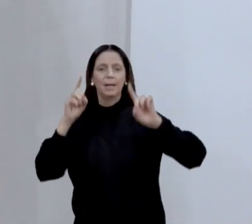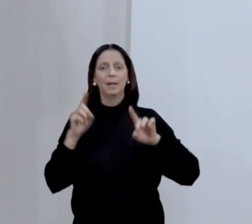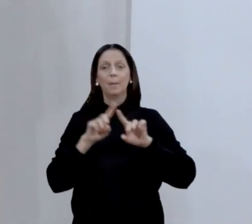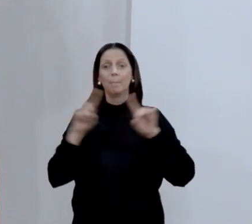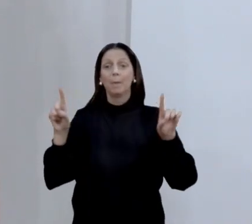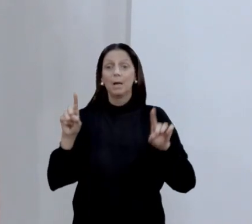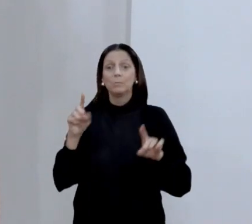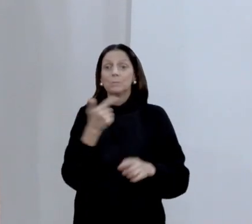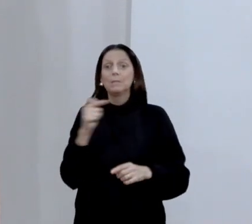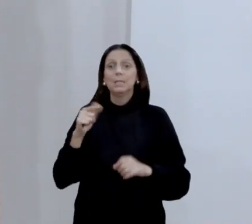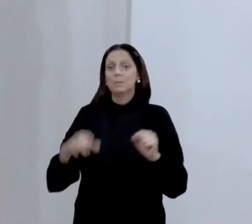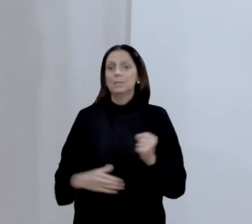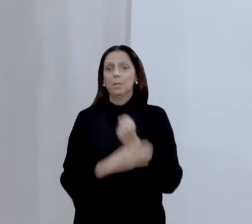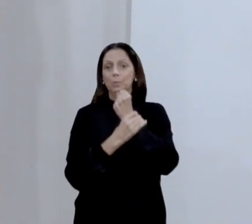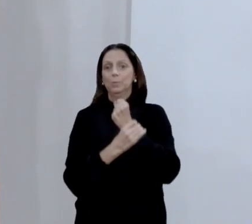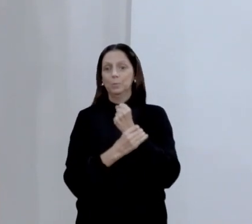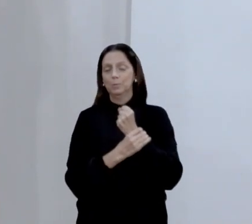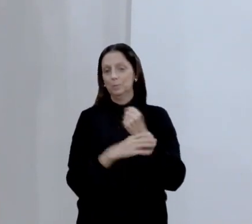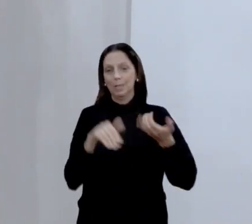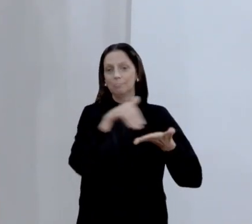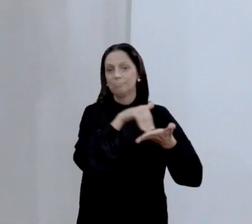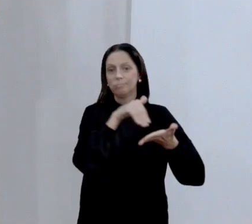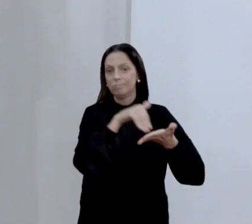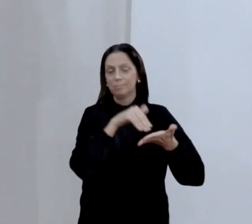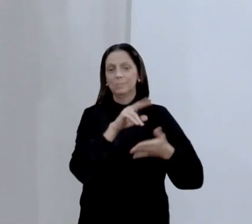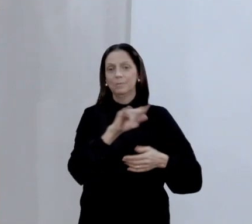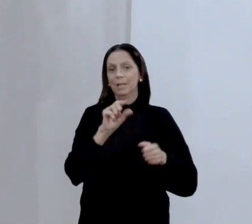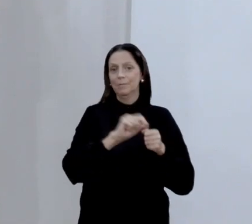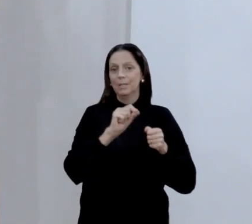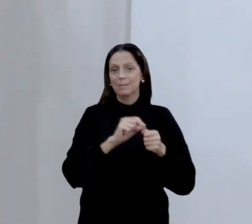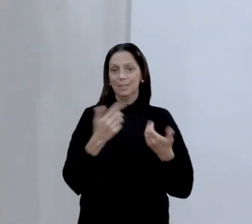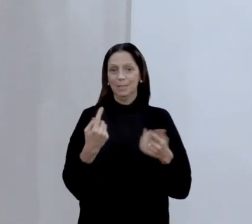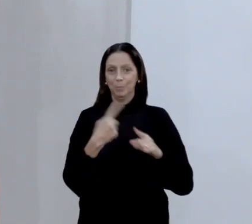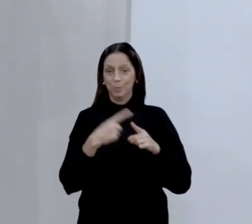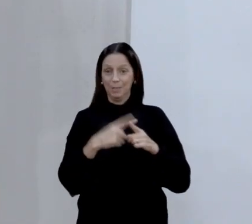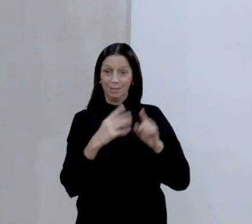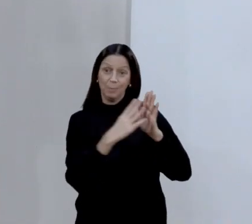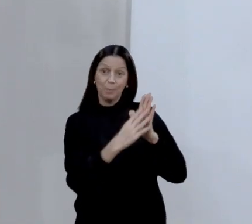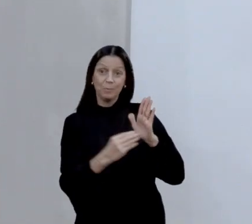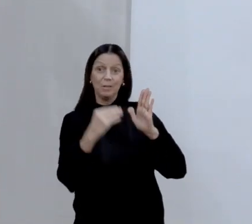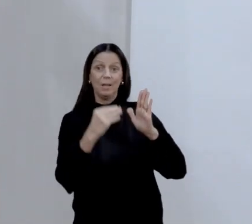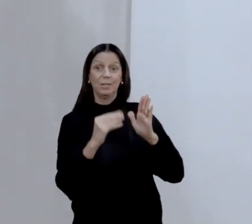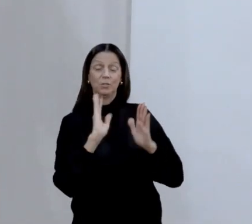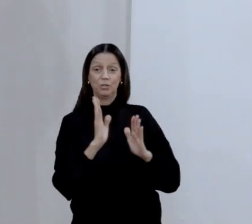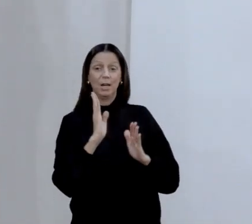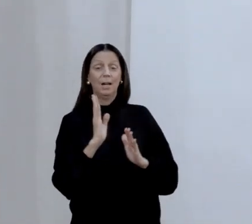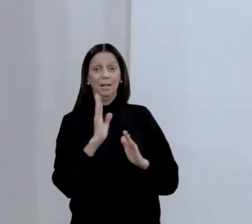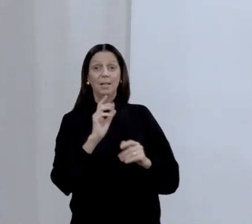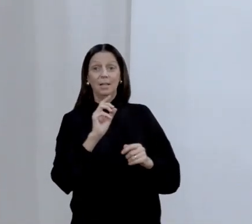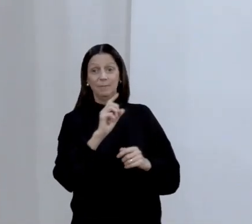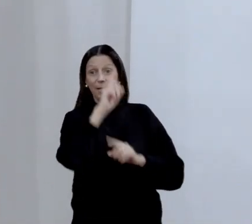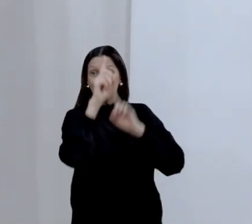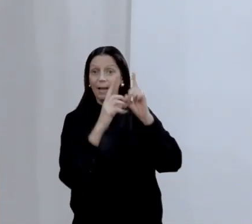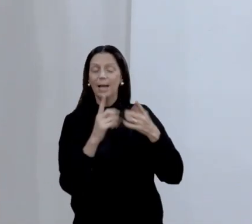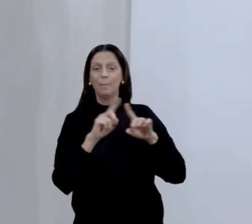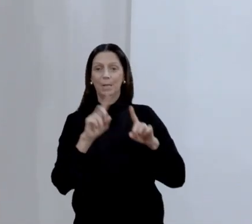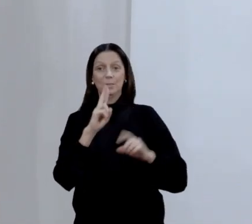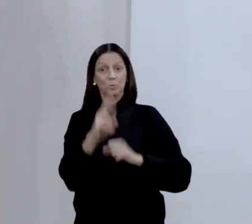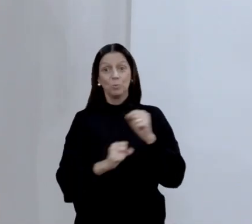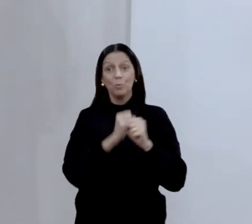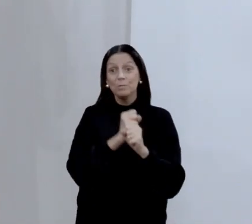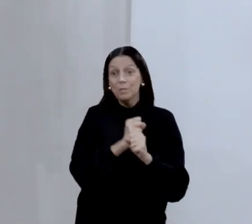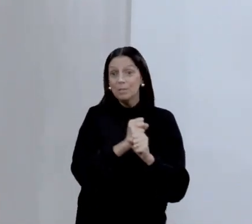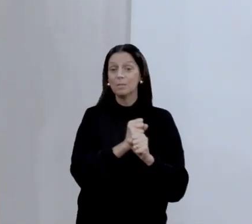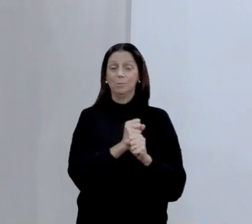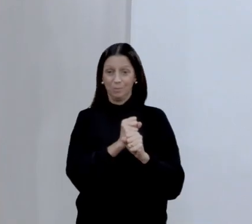pretende fazer isso. Porque se pretende, a modelagem já deveria estar no papel, porque são 2 anos de mandato, apesar de que o secretário assumiu recentemente.